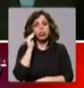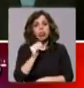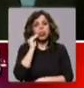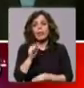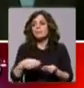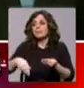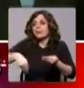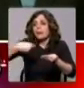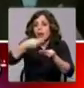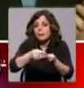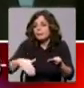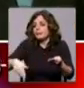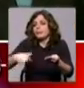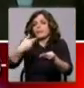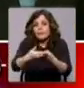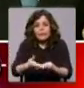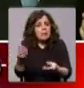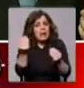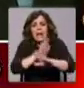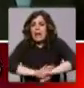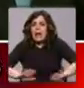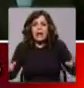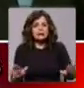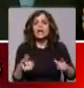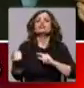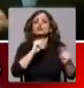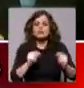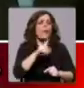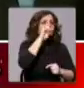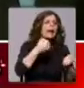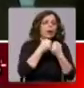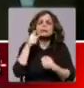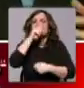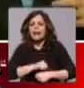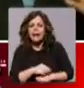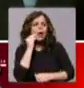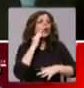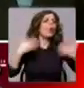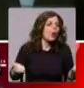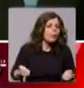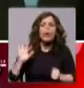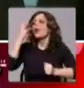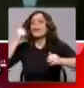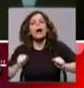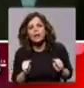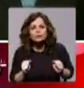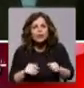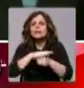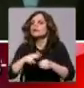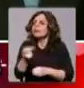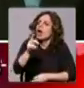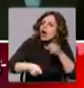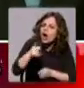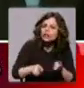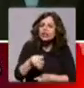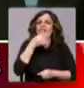rigorosamente mais nada, havia discussões sobre quem encontra quem, como, quando, em que circunstâncias, fala-se das instituições e não se fala da